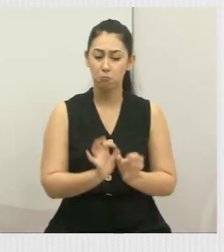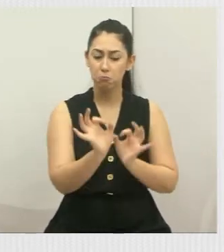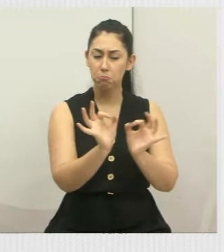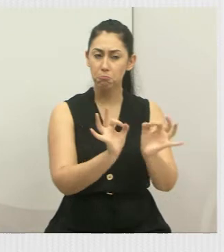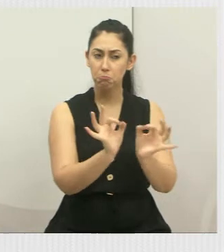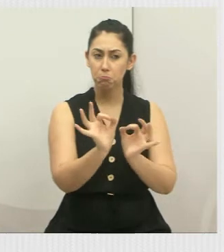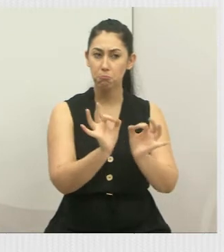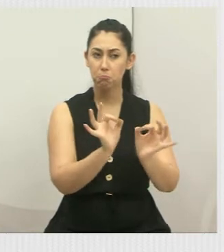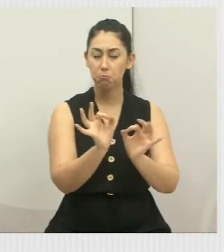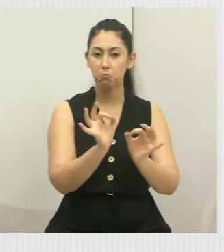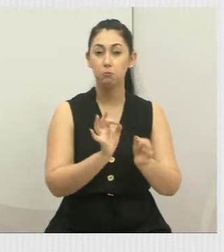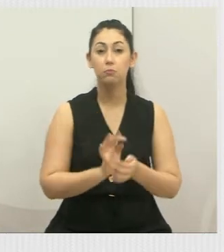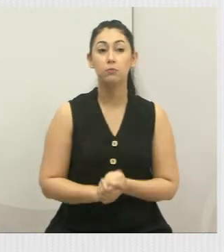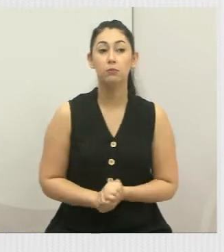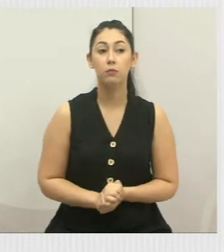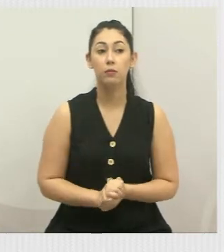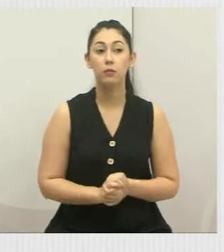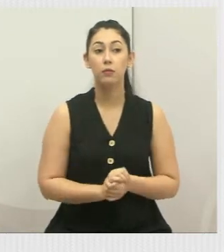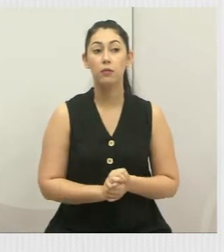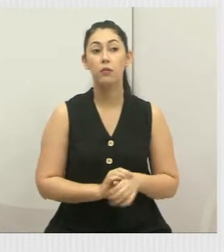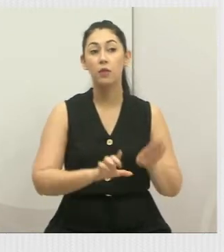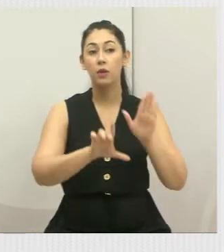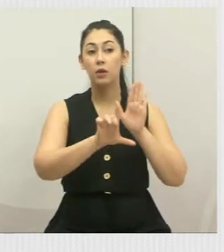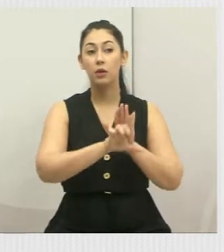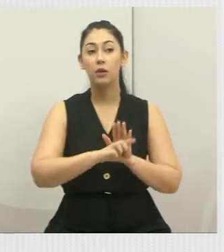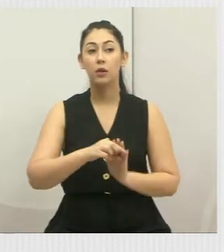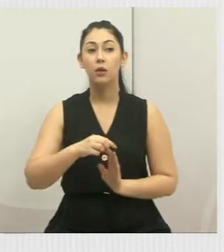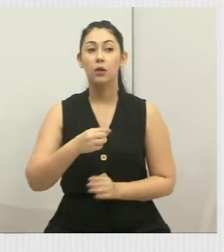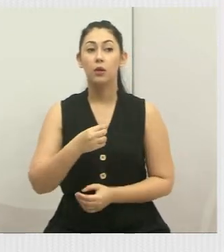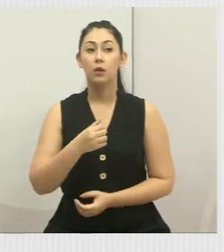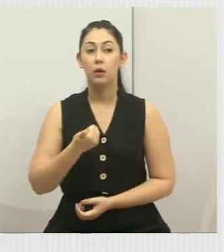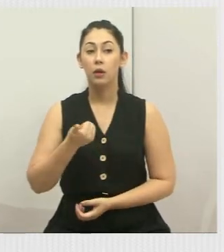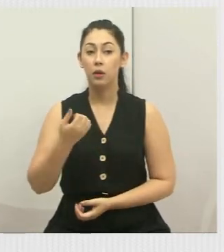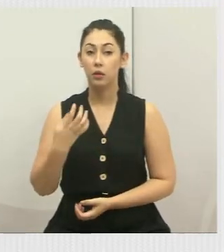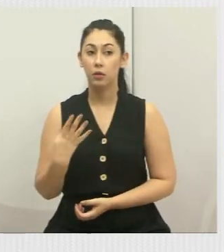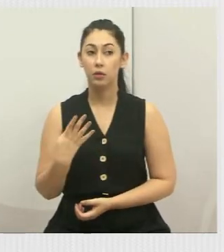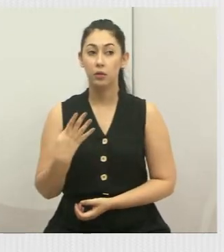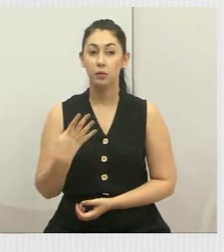regulatório do sistema de saneamento, a Lei 14.026.